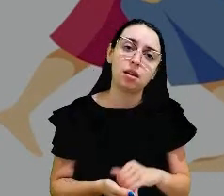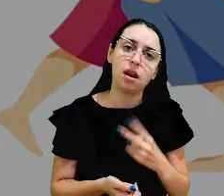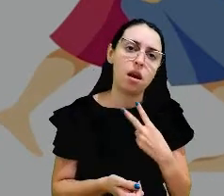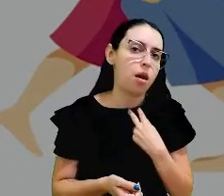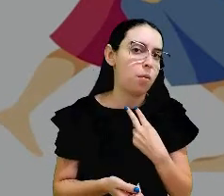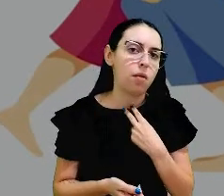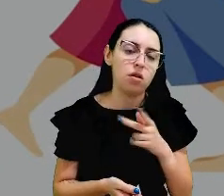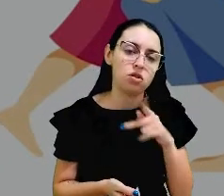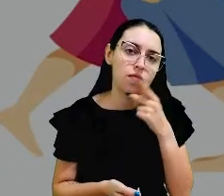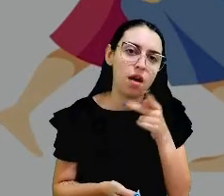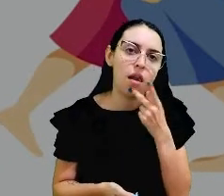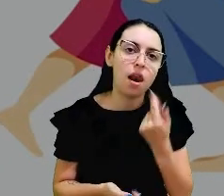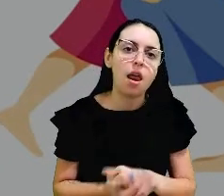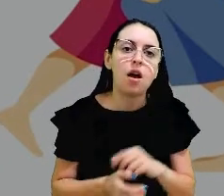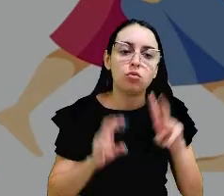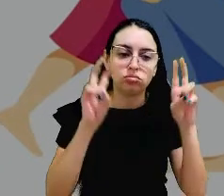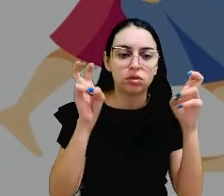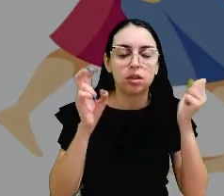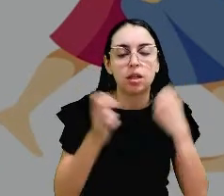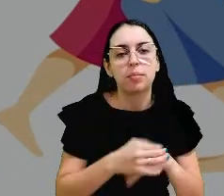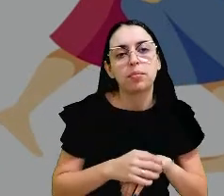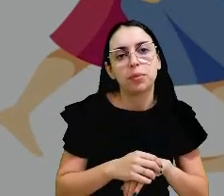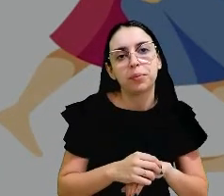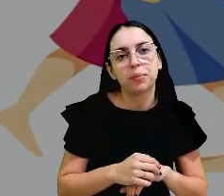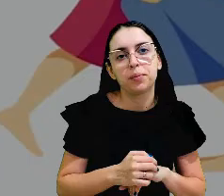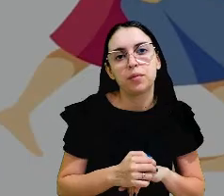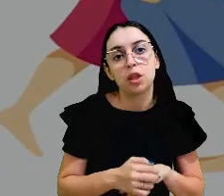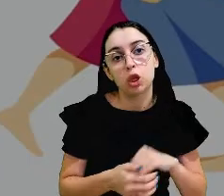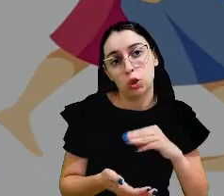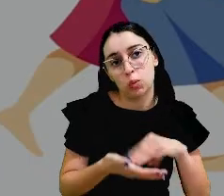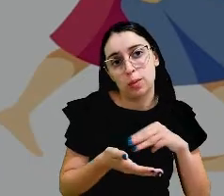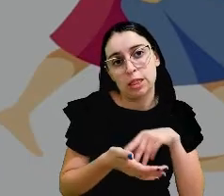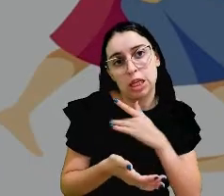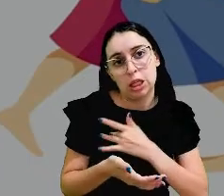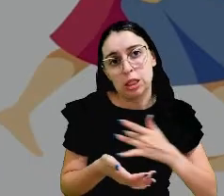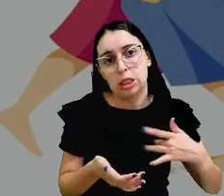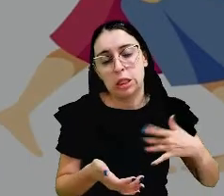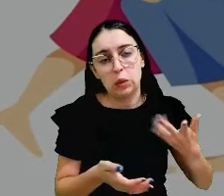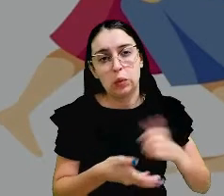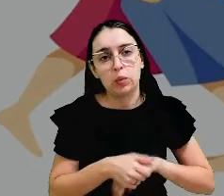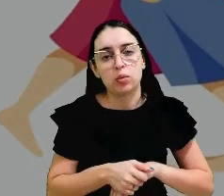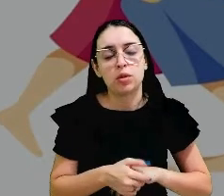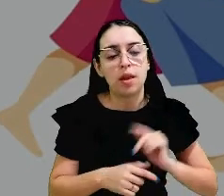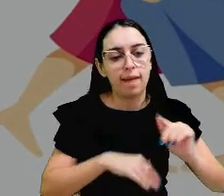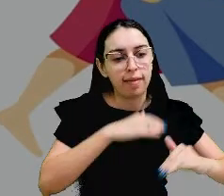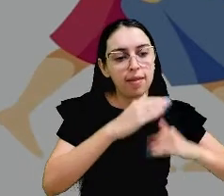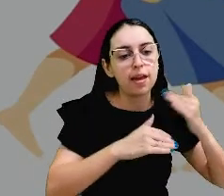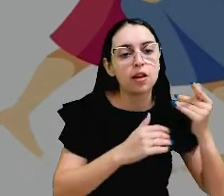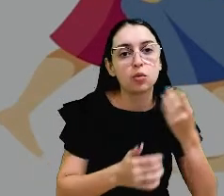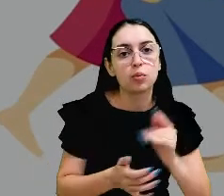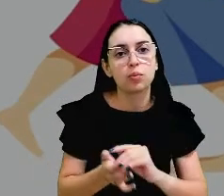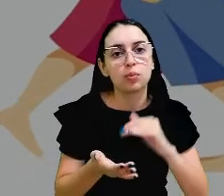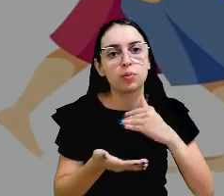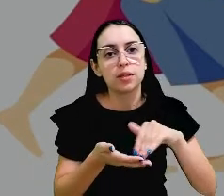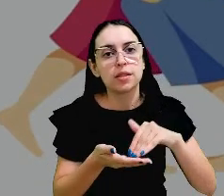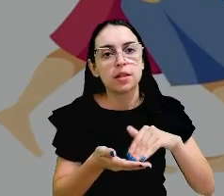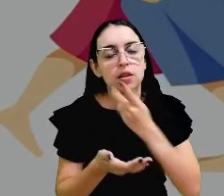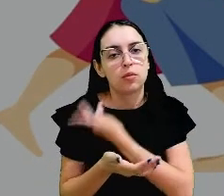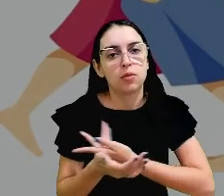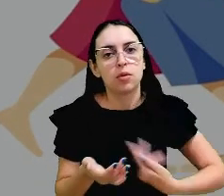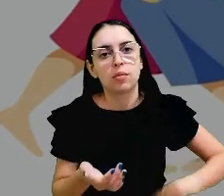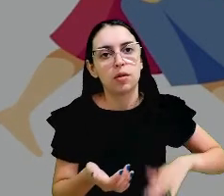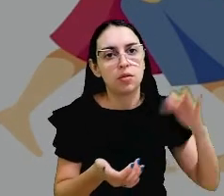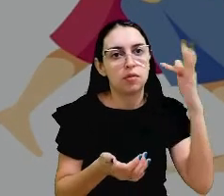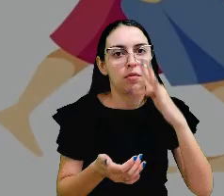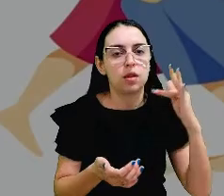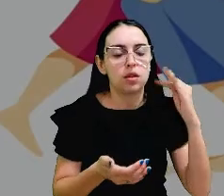por exemplo, falar no termo de violência obstétrica, segundo o Ministério da Saúde. Posteriormente, o Ministério Público Federal